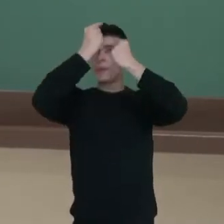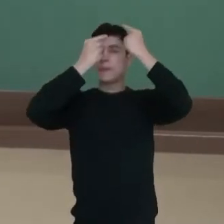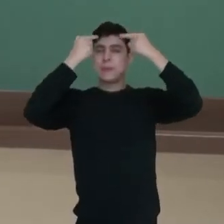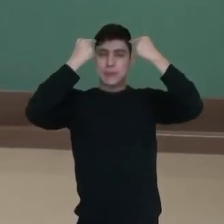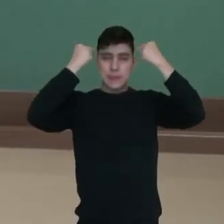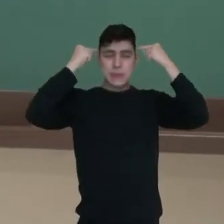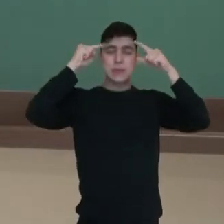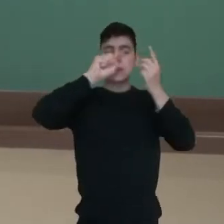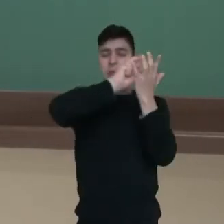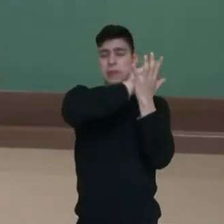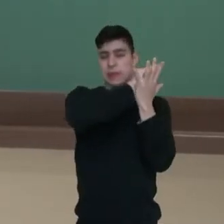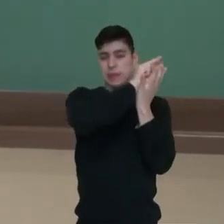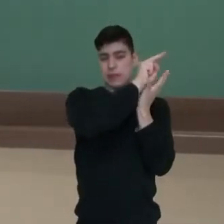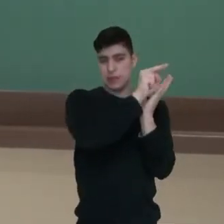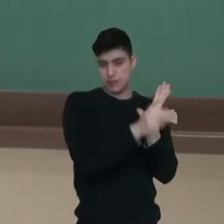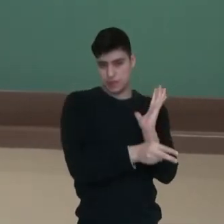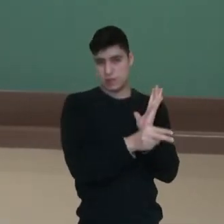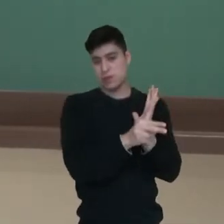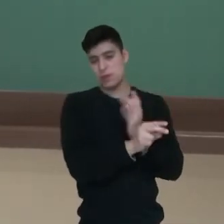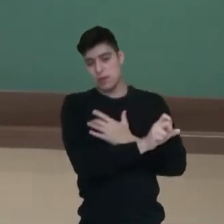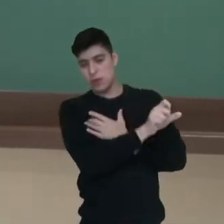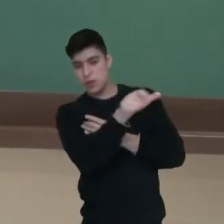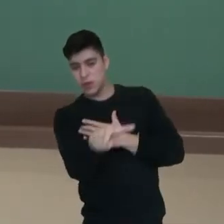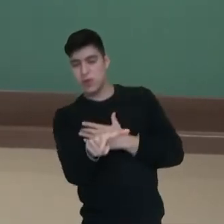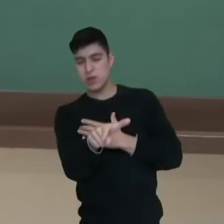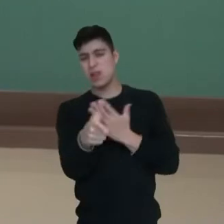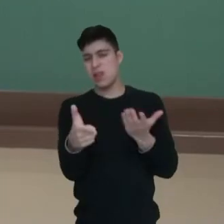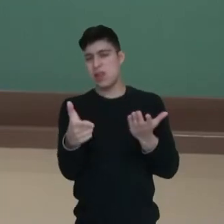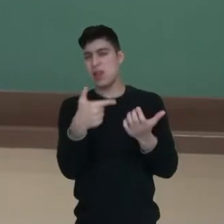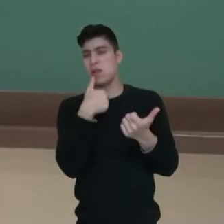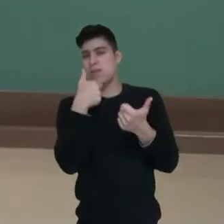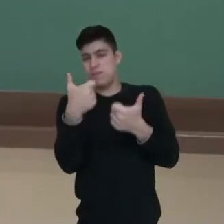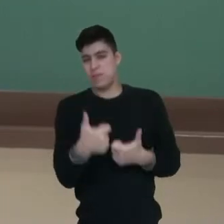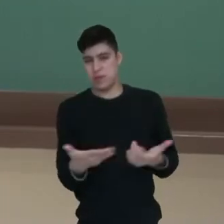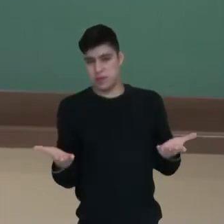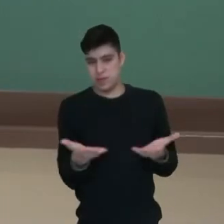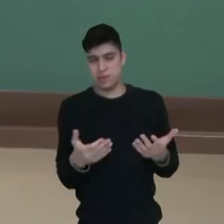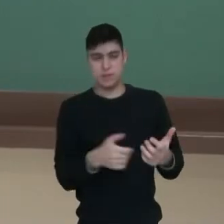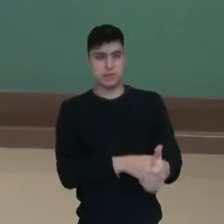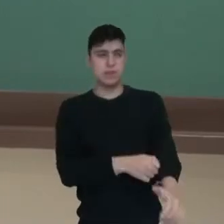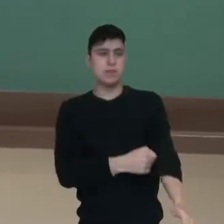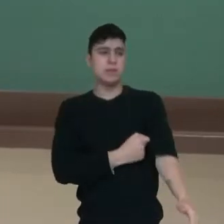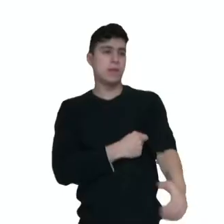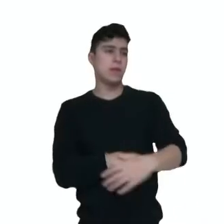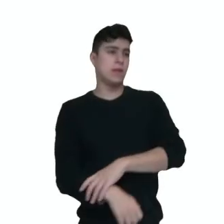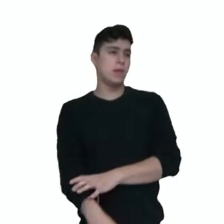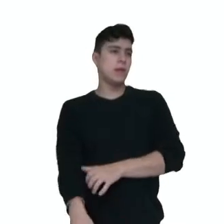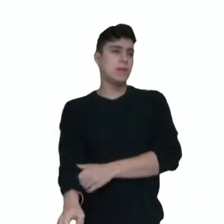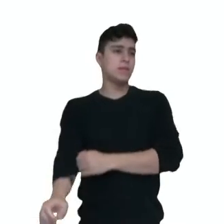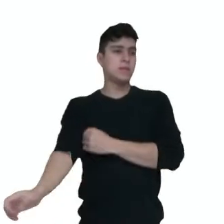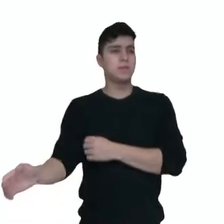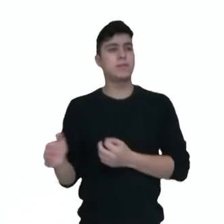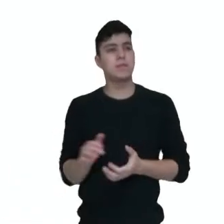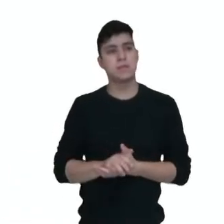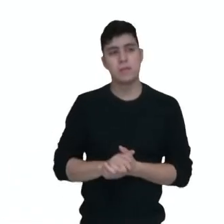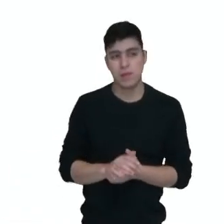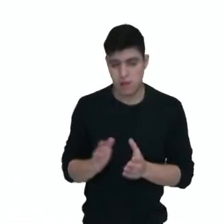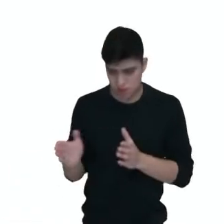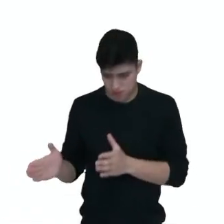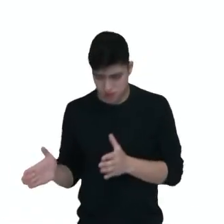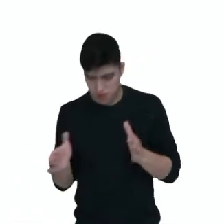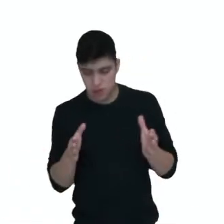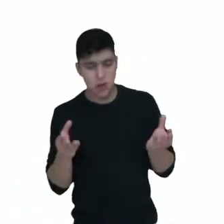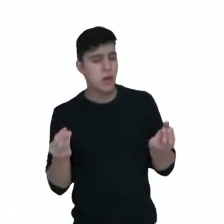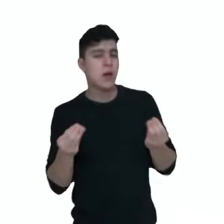muitas outras coisas além do que a professora falou aqui. E agora, como que é dividido